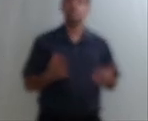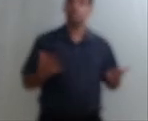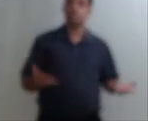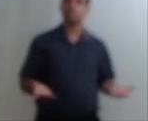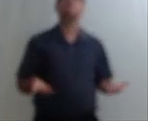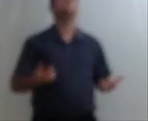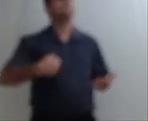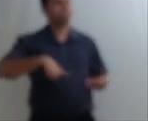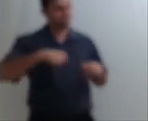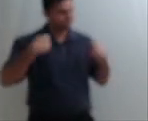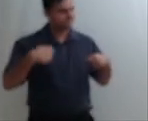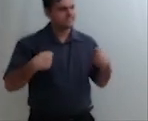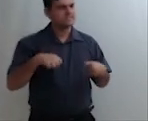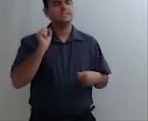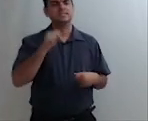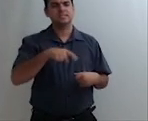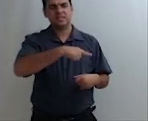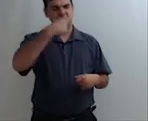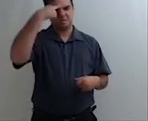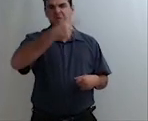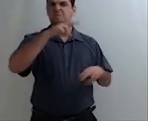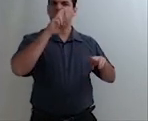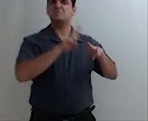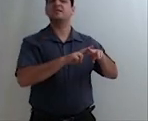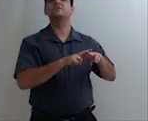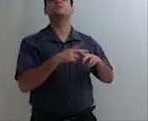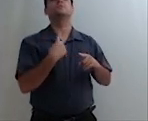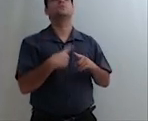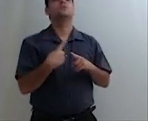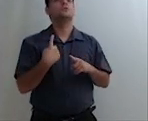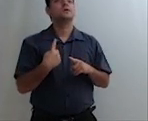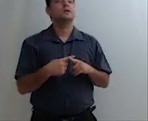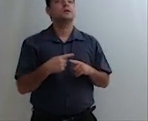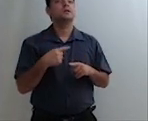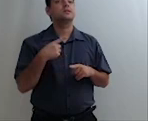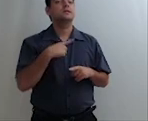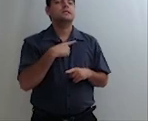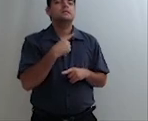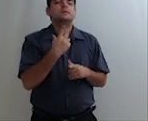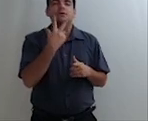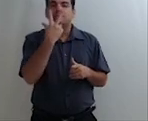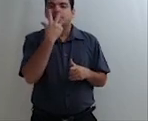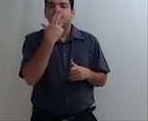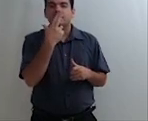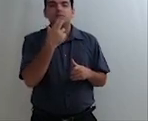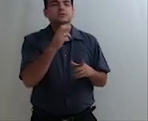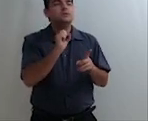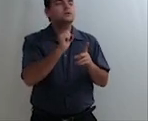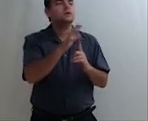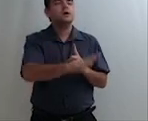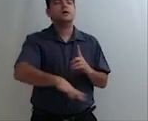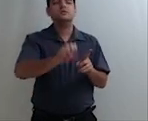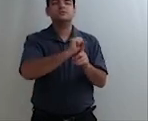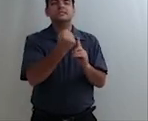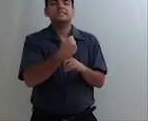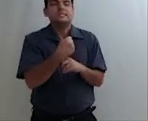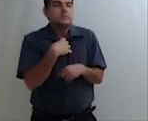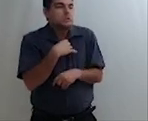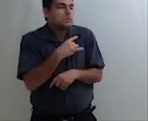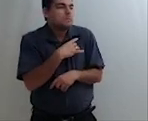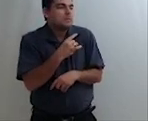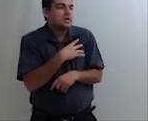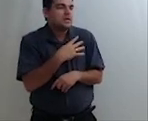manutenção da prisão cautelar em face do sensível Abalo trazido à ordem pública com acrescente de